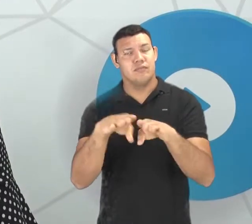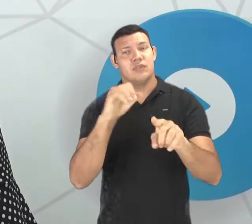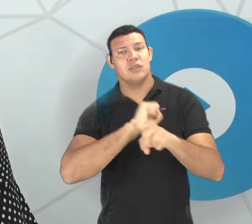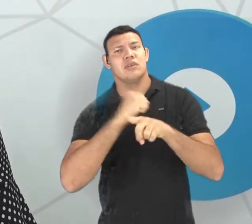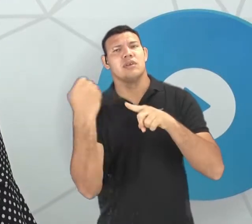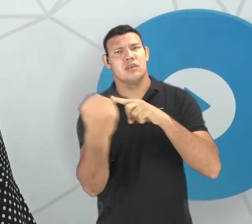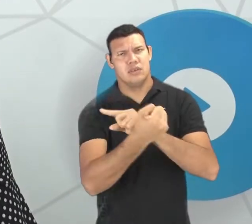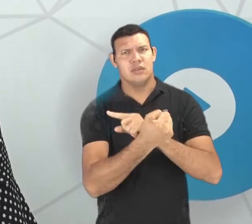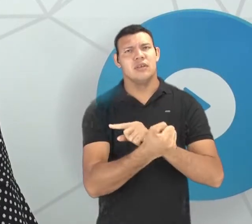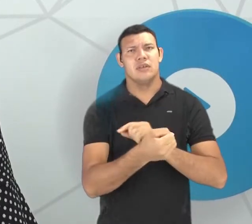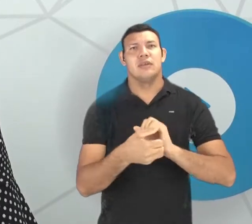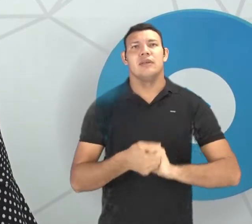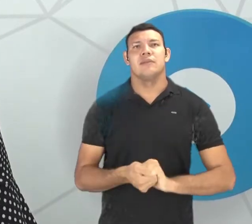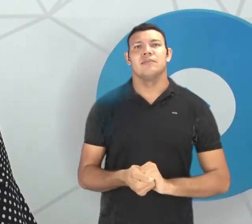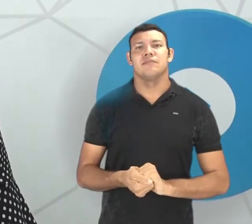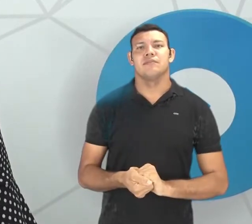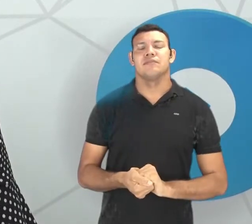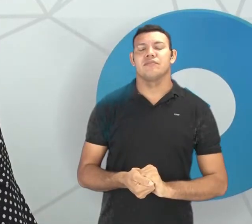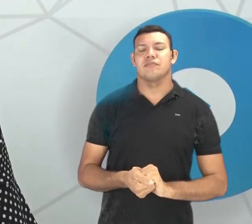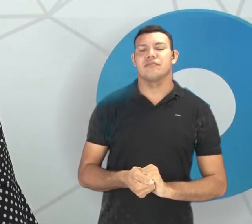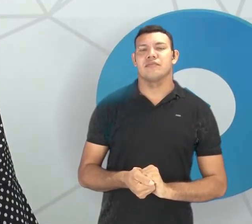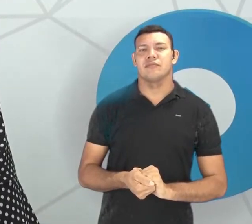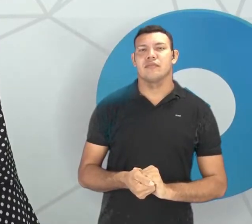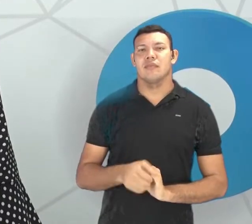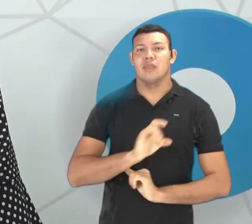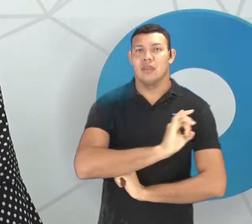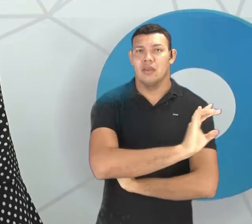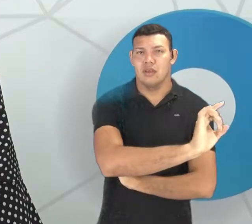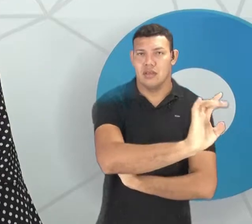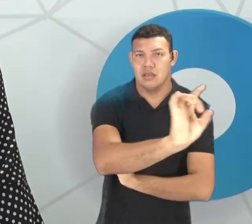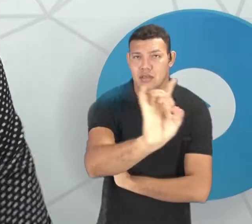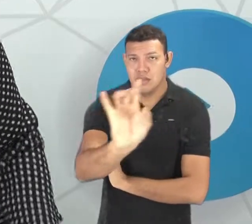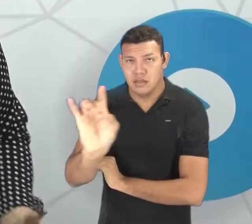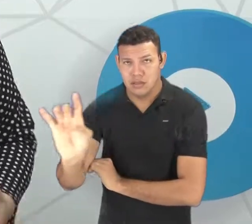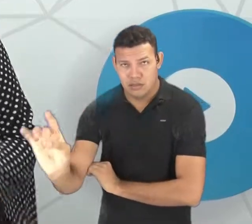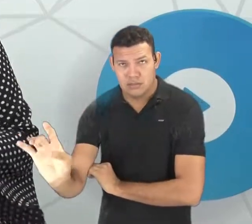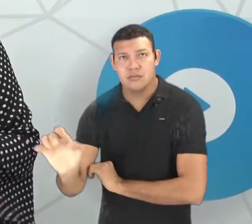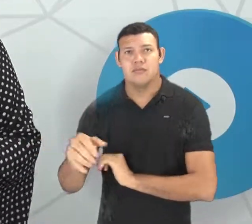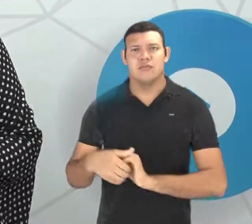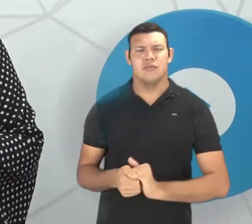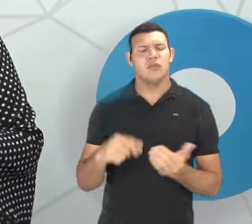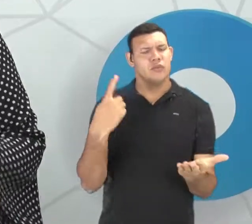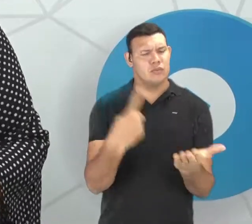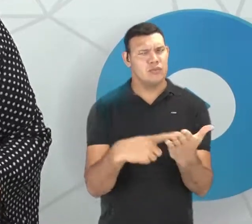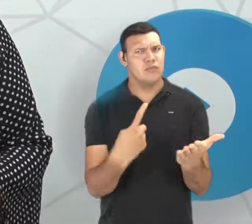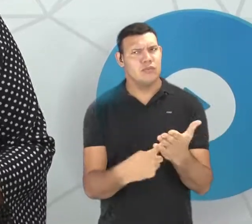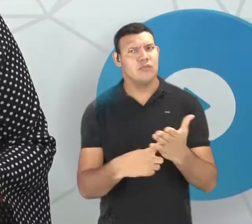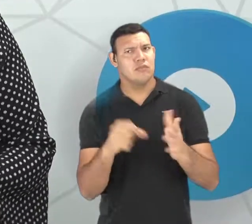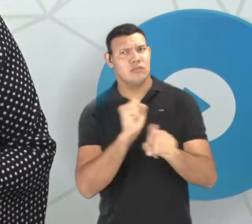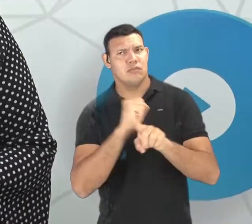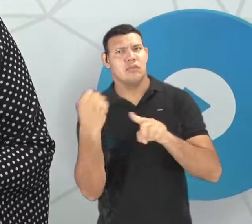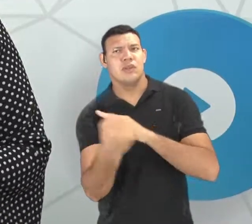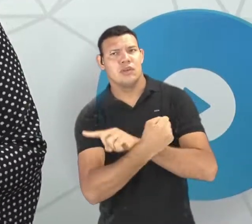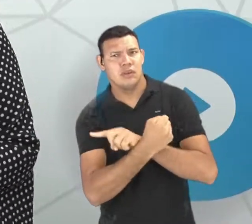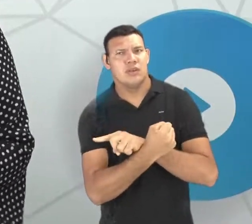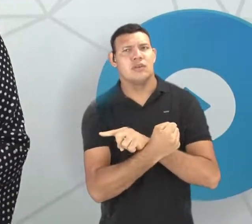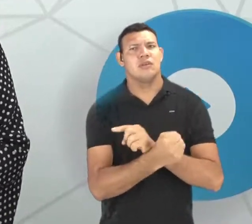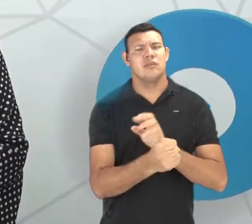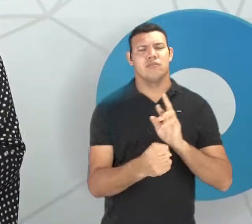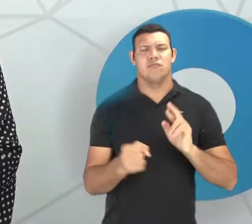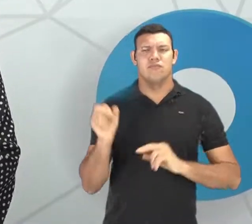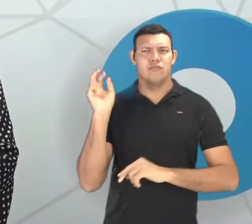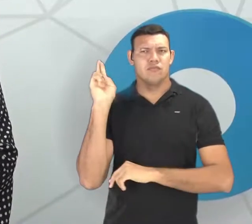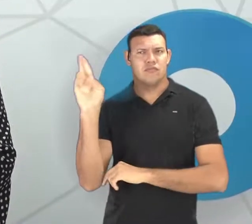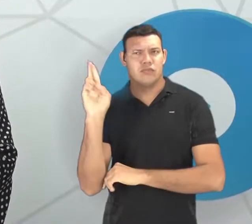muito mais do que isso. É necessário que todos nós, quando eu digo todos, é necessário um compromisso social. Um compromisso